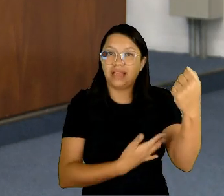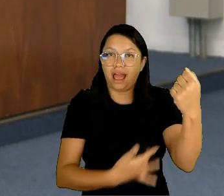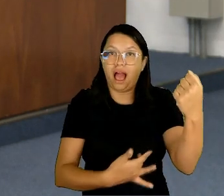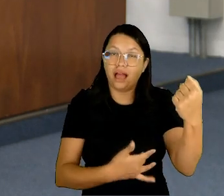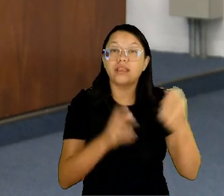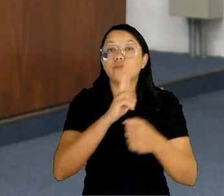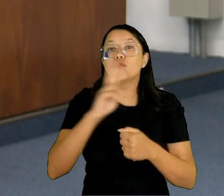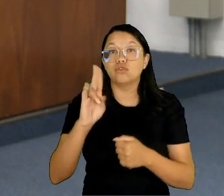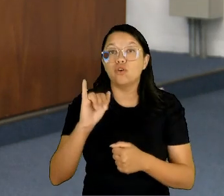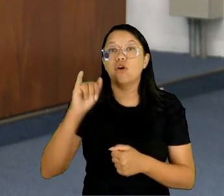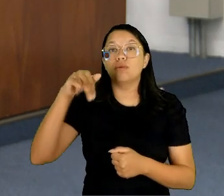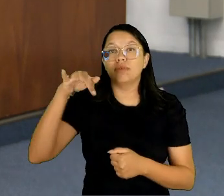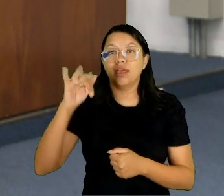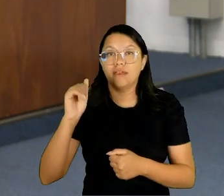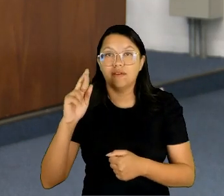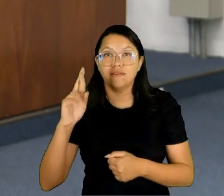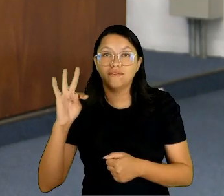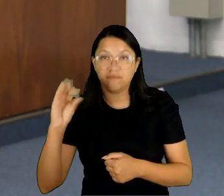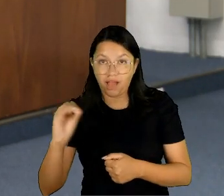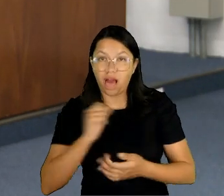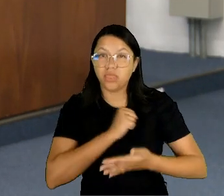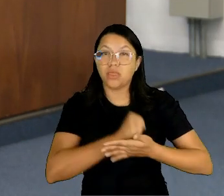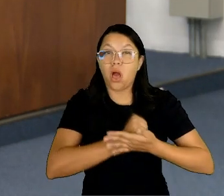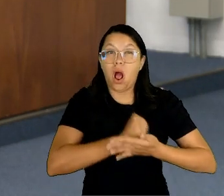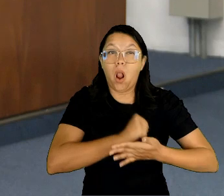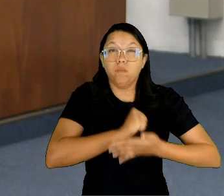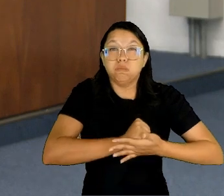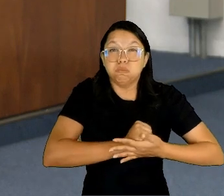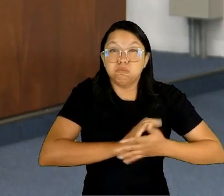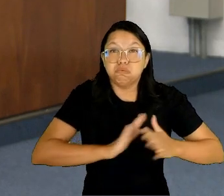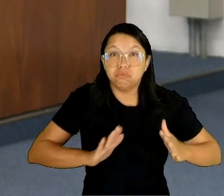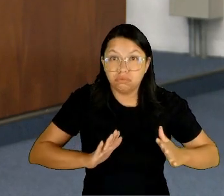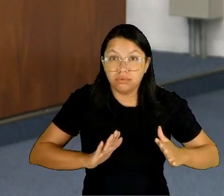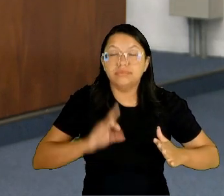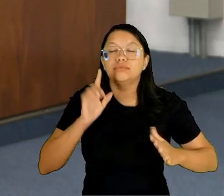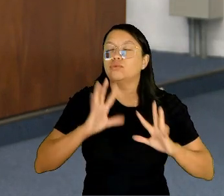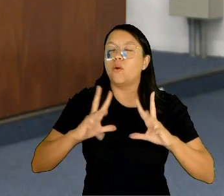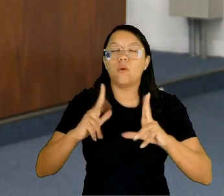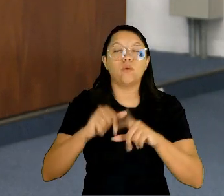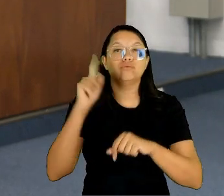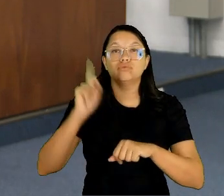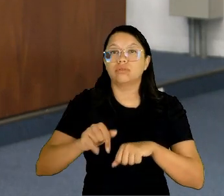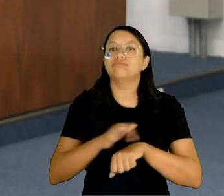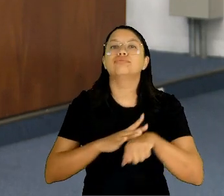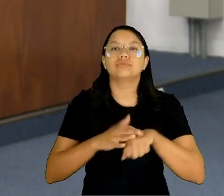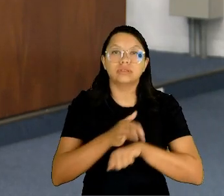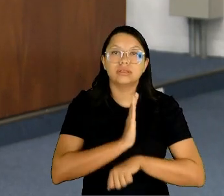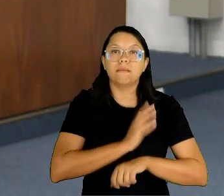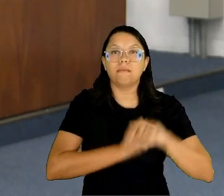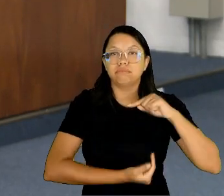que é o que a gente chama de infarto. Todos esses são espectros de uma mesma doença, que é essa doença coronariana